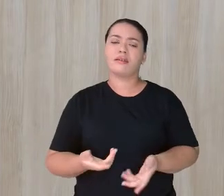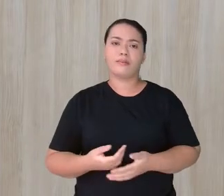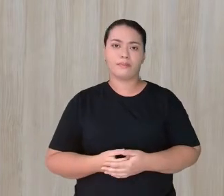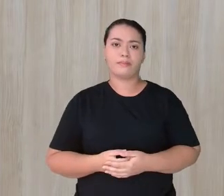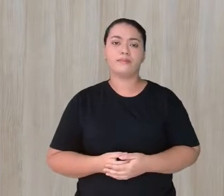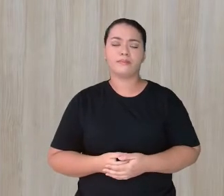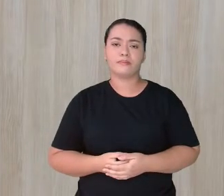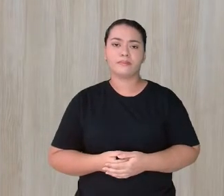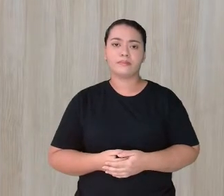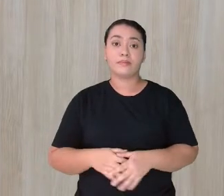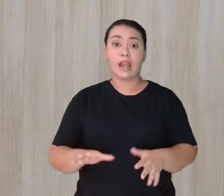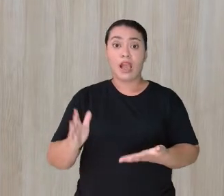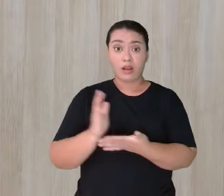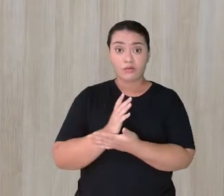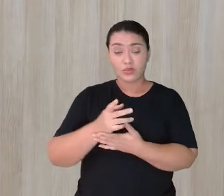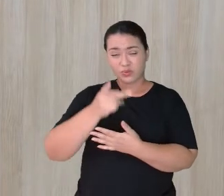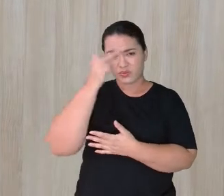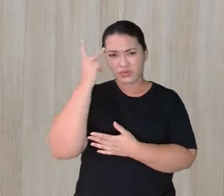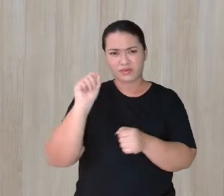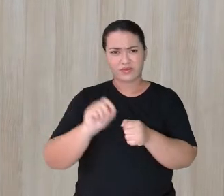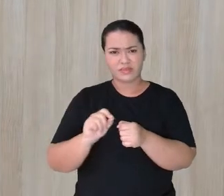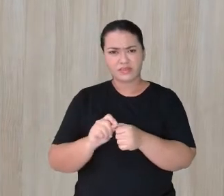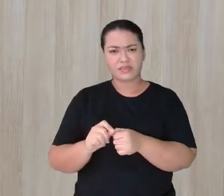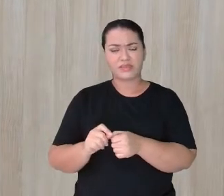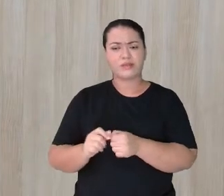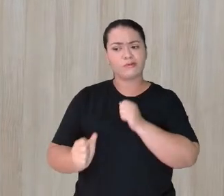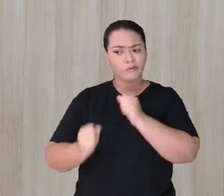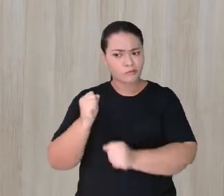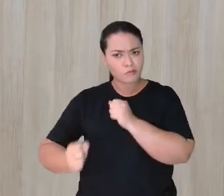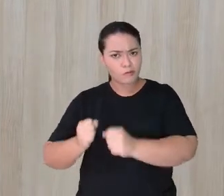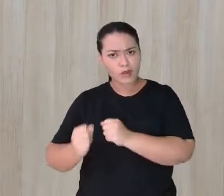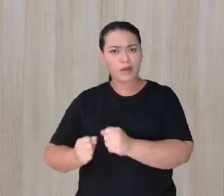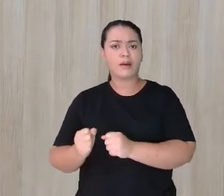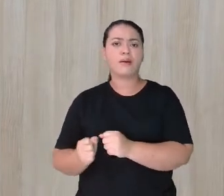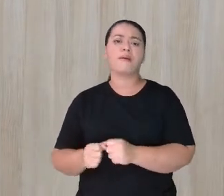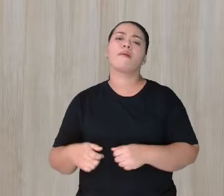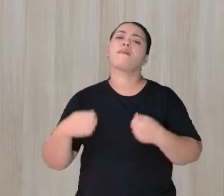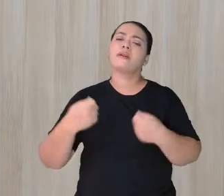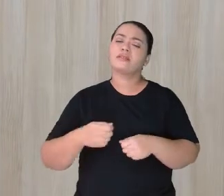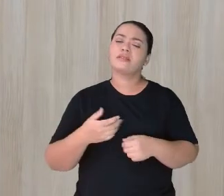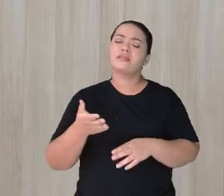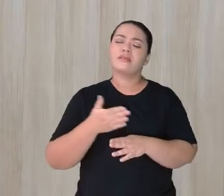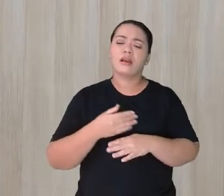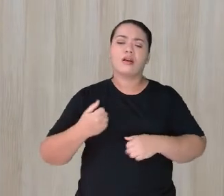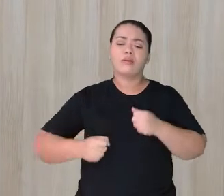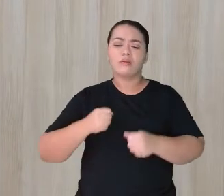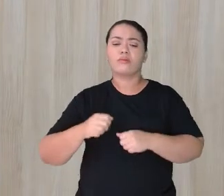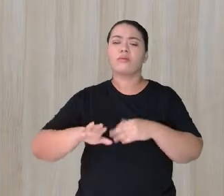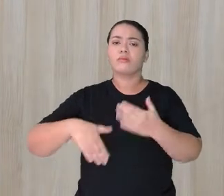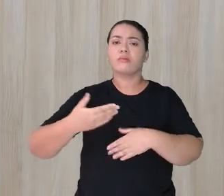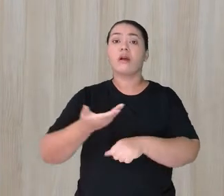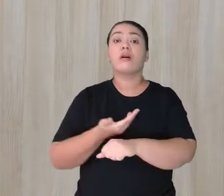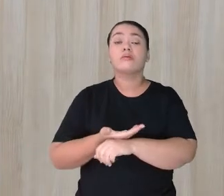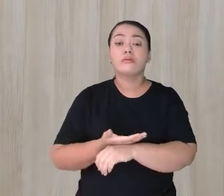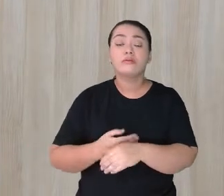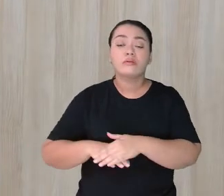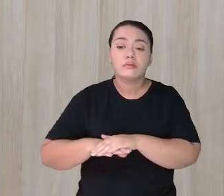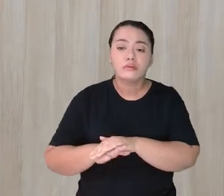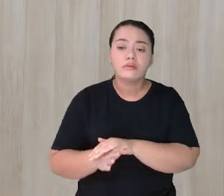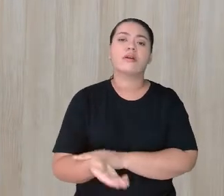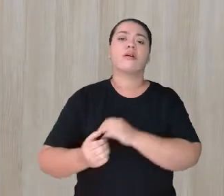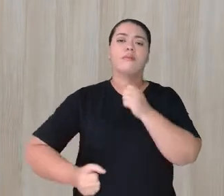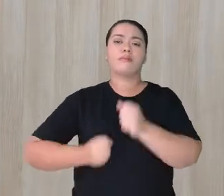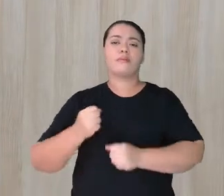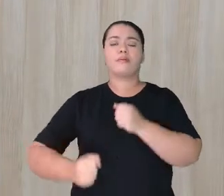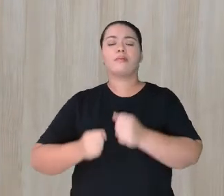propus. E assim, muitas pessoas para fazer isso têm que fazer umas corridas várias vezes até o organismo dela se